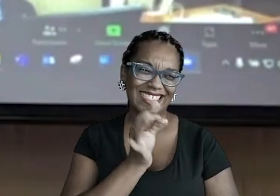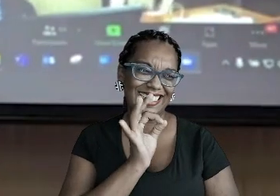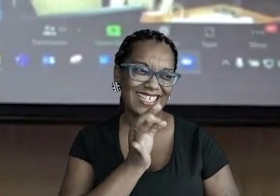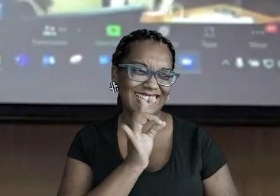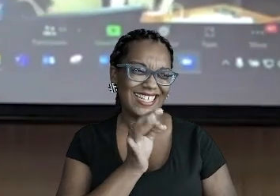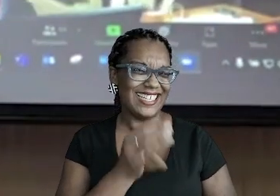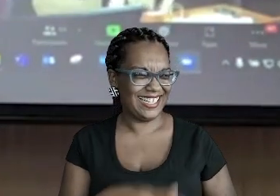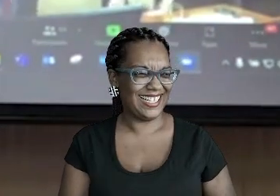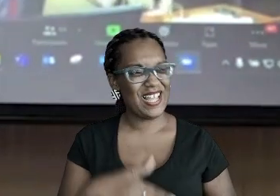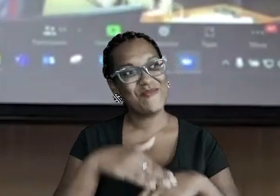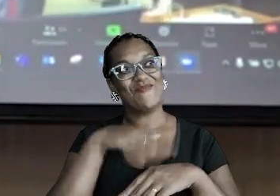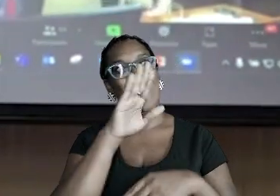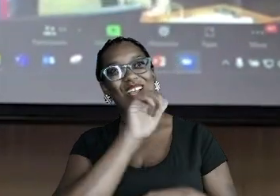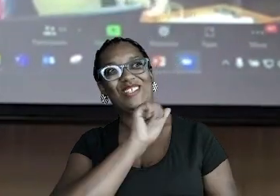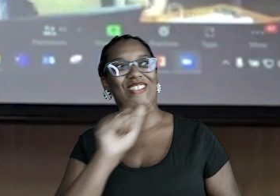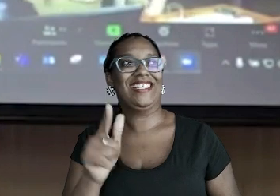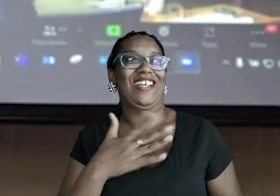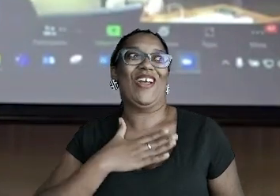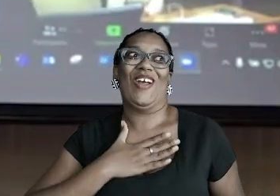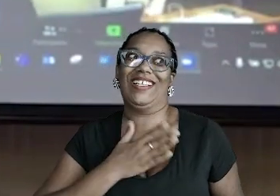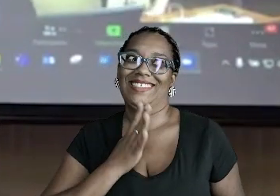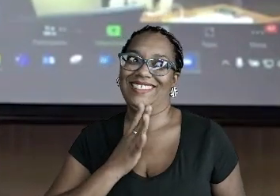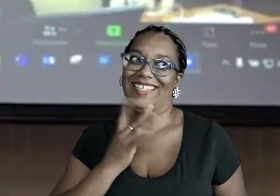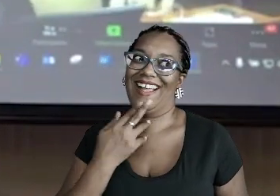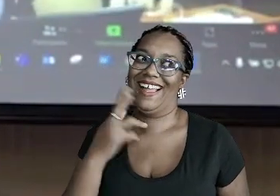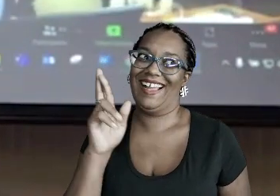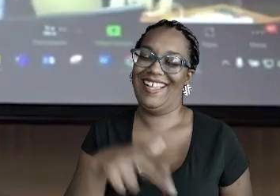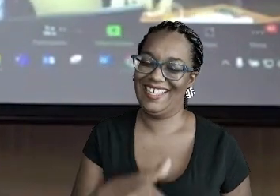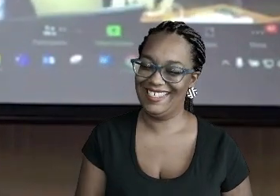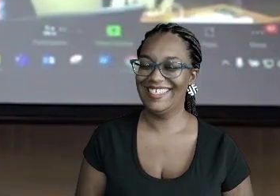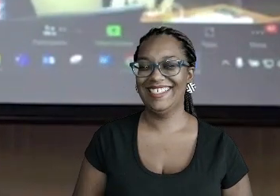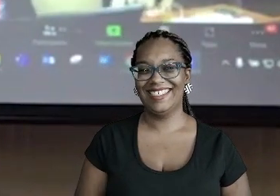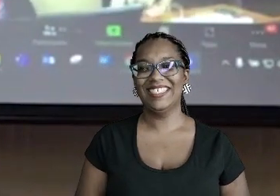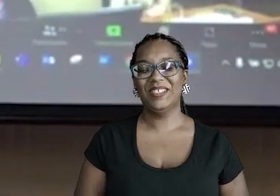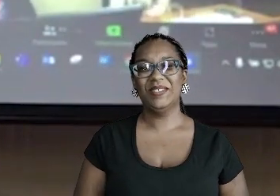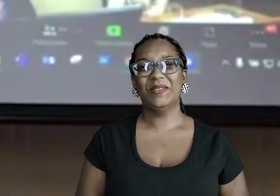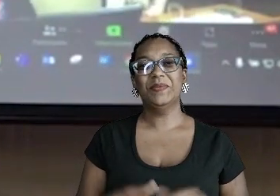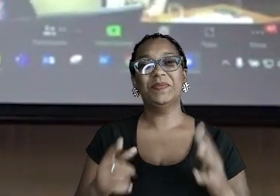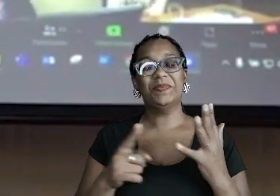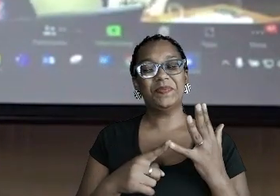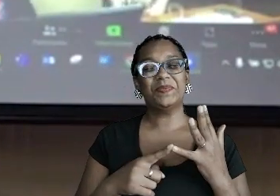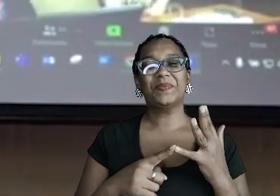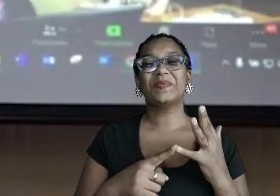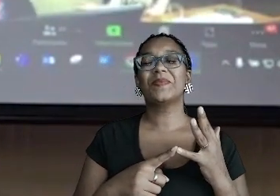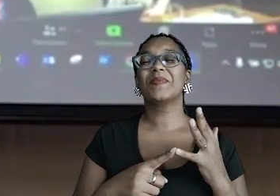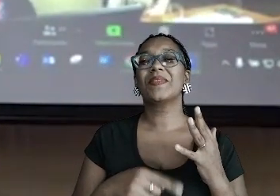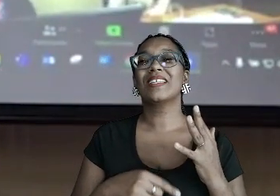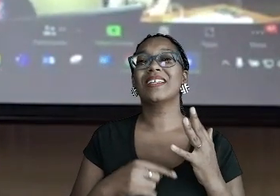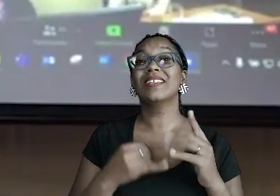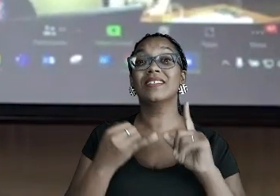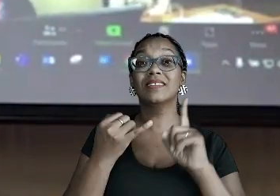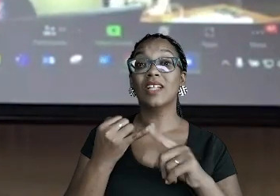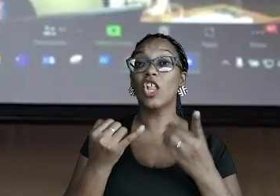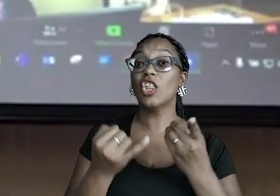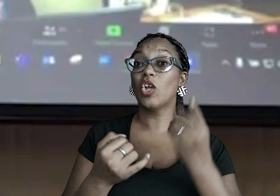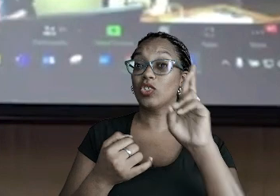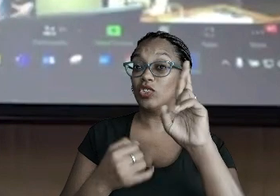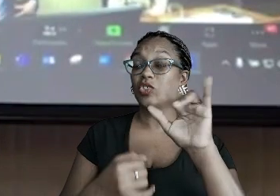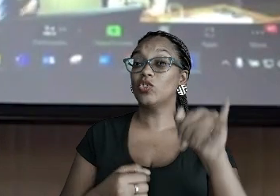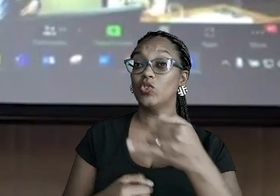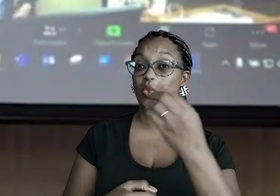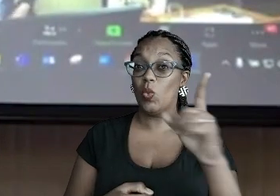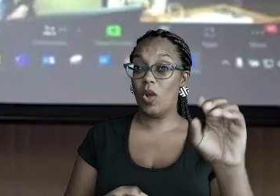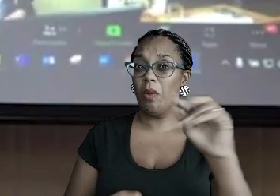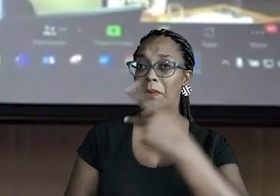Alexandre muito mais do que a gente até gostaria de admitir do Dr João Pedro presidente